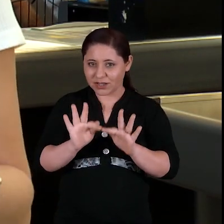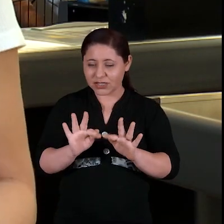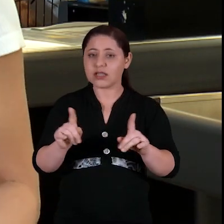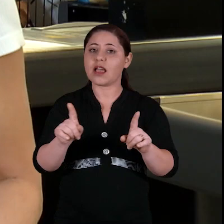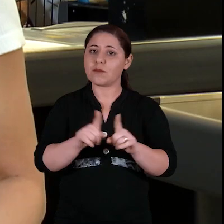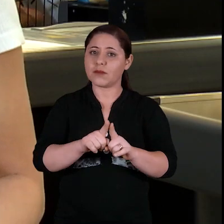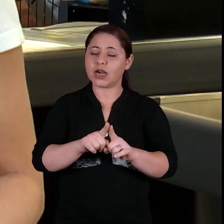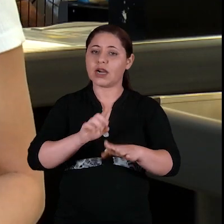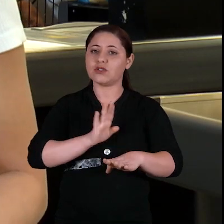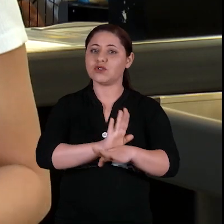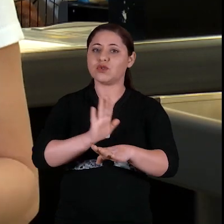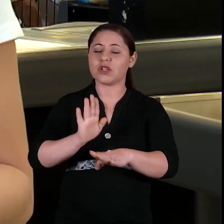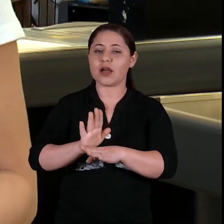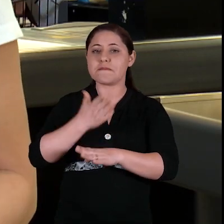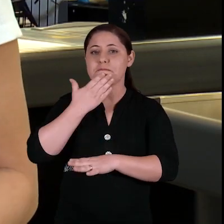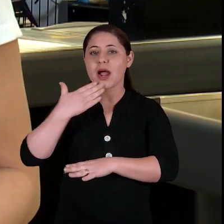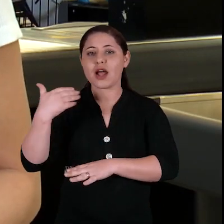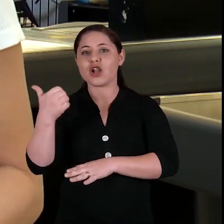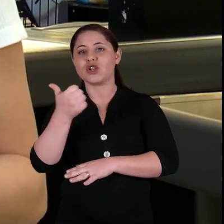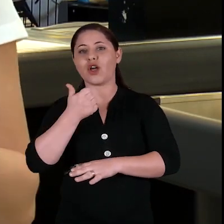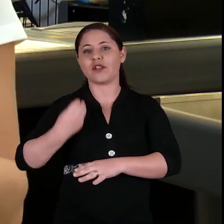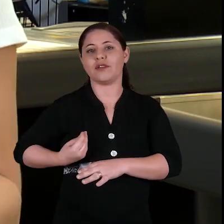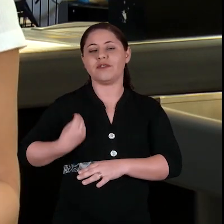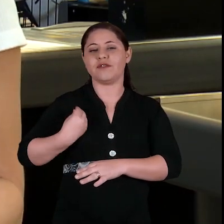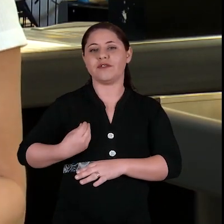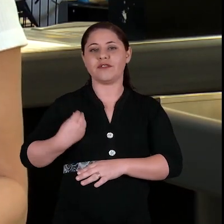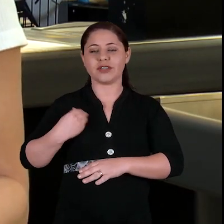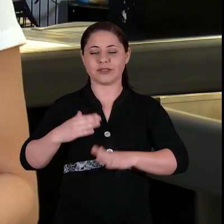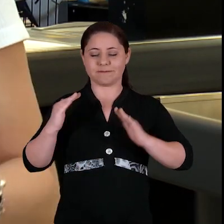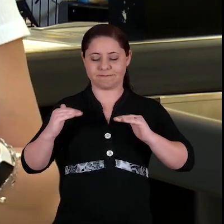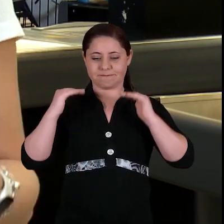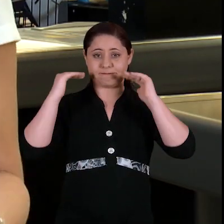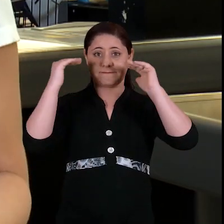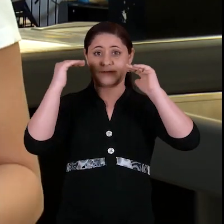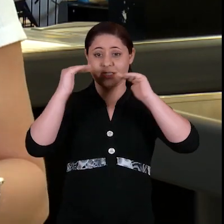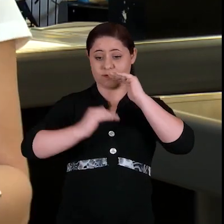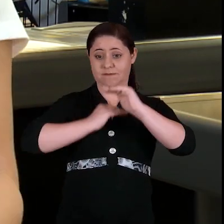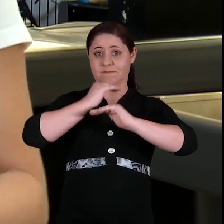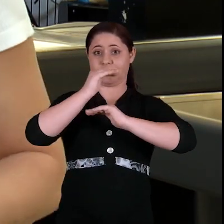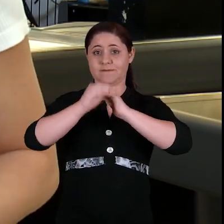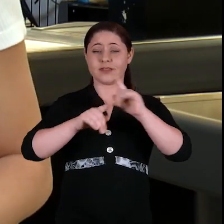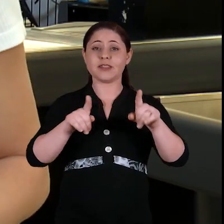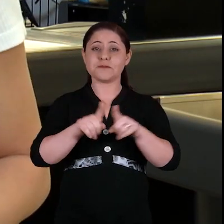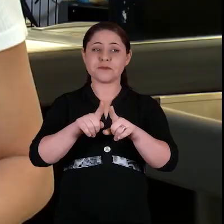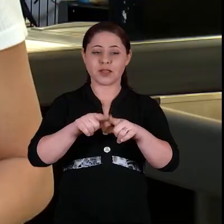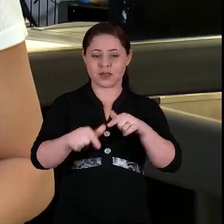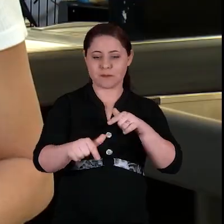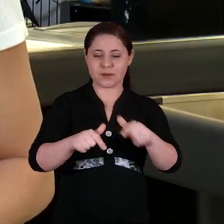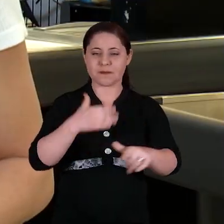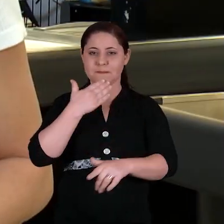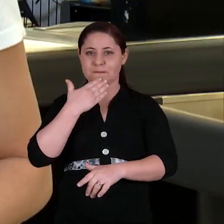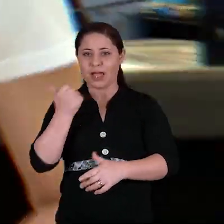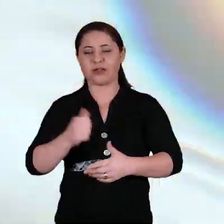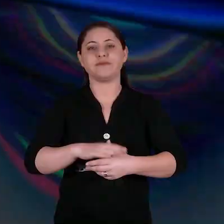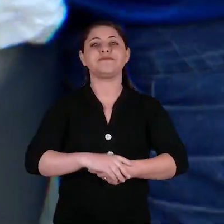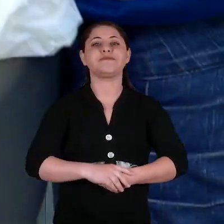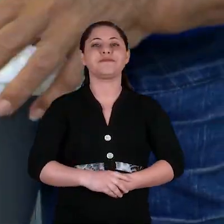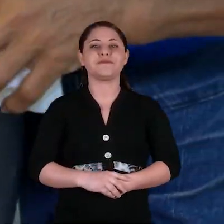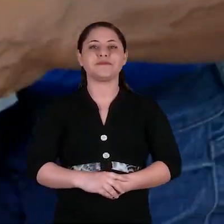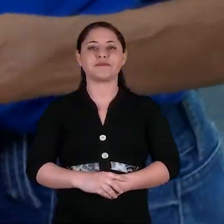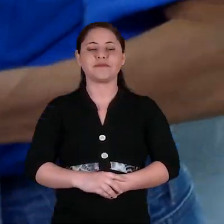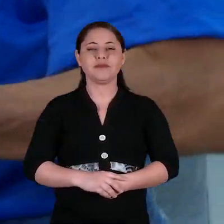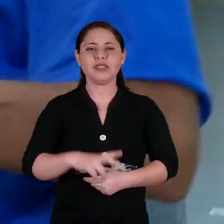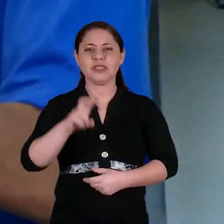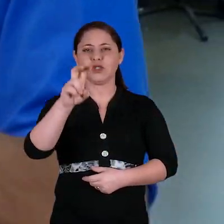na qualidade de vida, na autoestima e no crescimento para novas empreitadas profissionais.